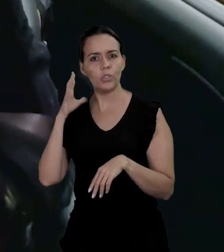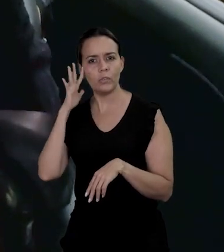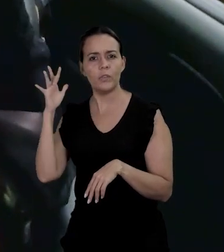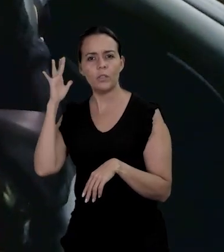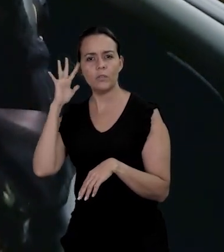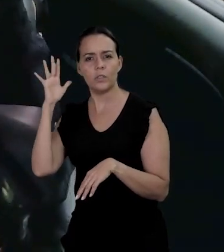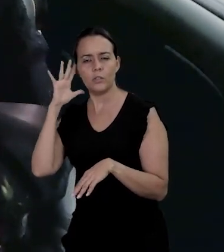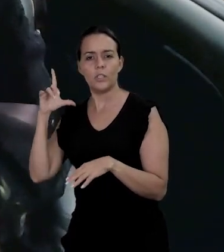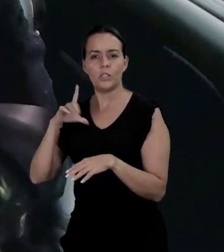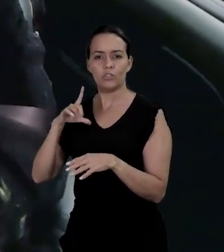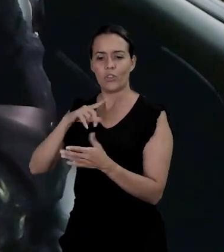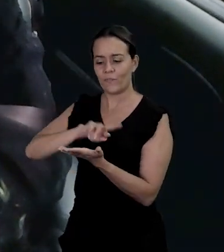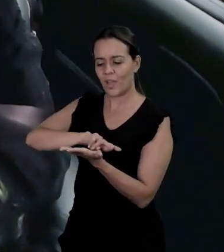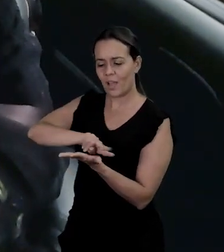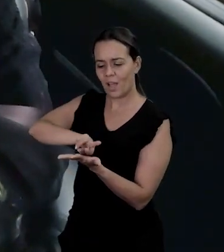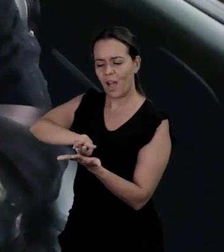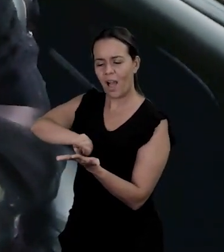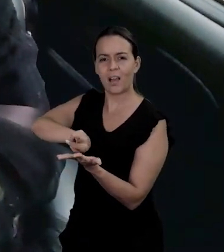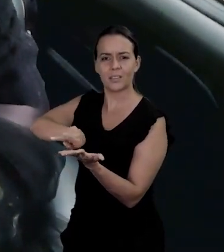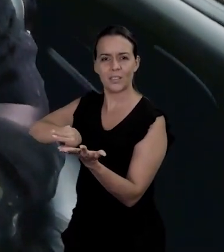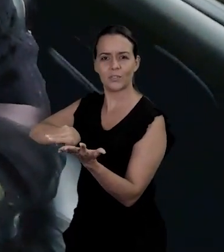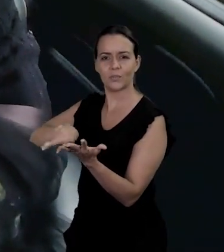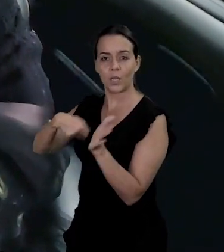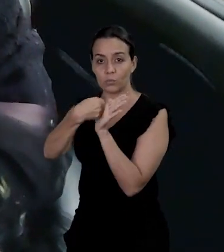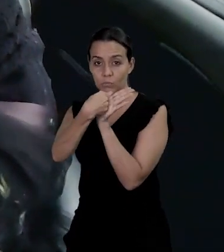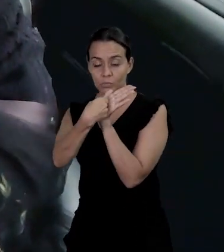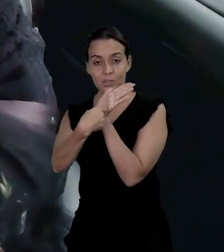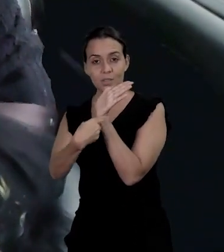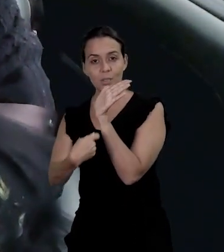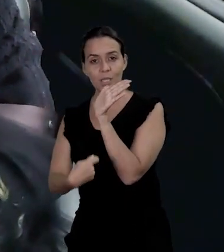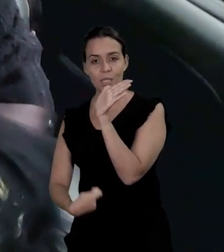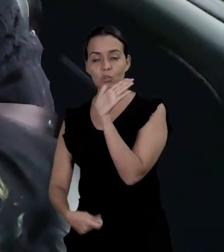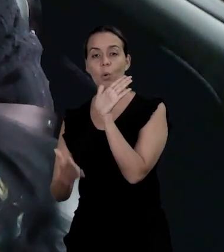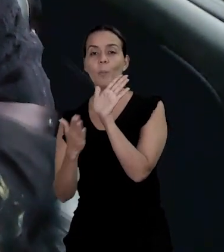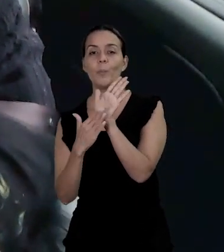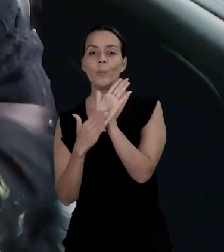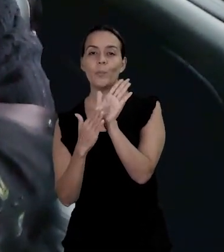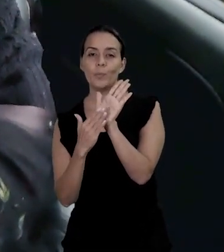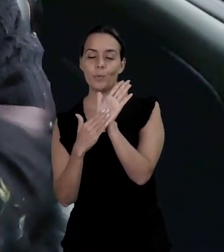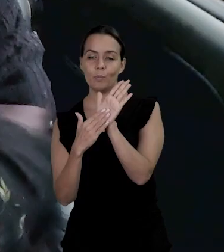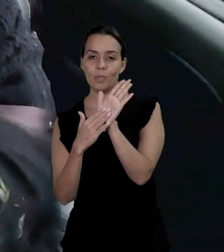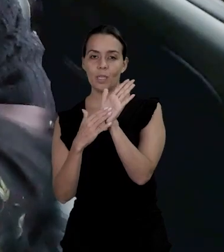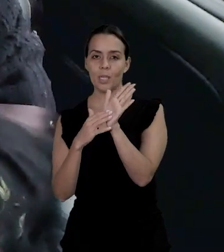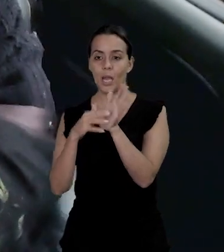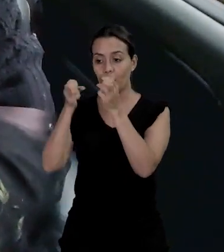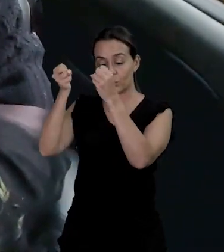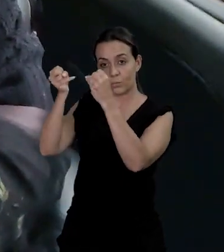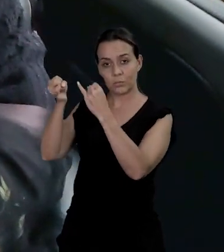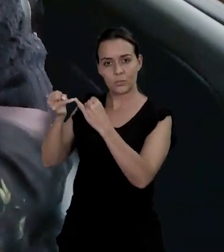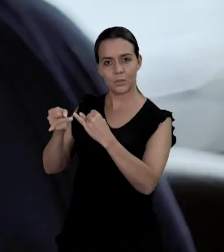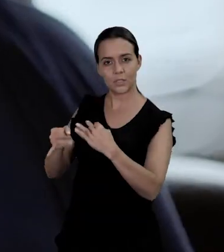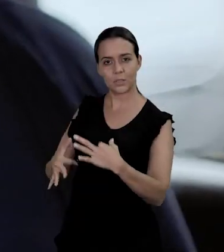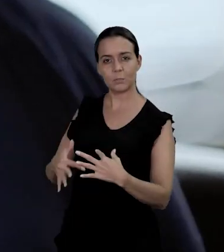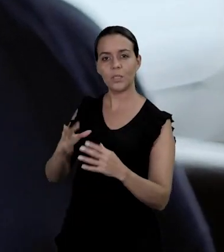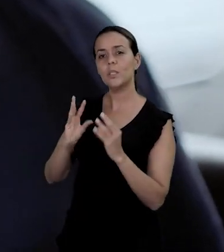aparecido em alguns teólogos católicos. Ela tinha aparecido na Jutta Burgraff, na Dale